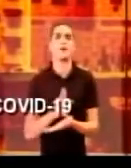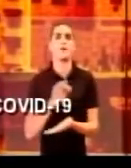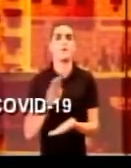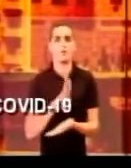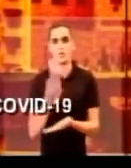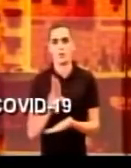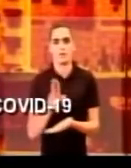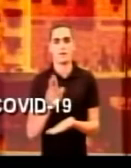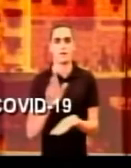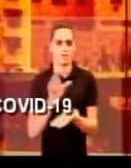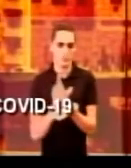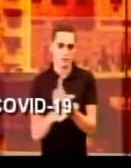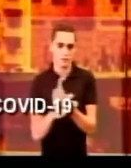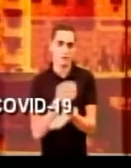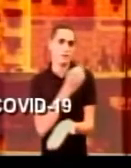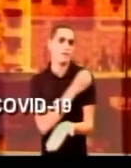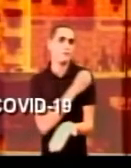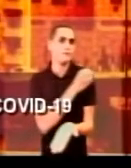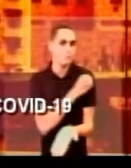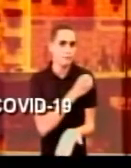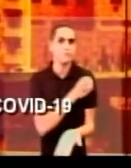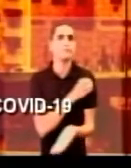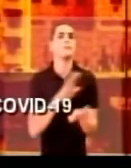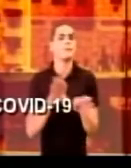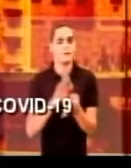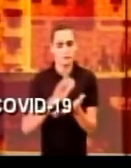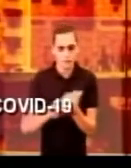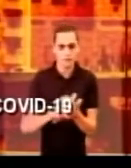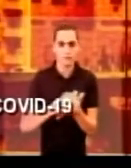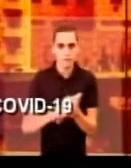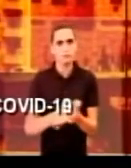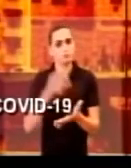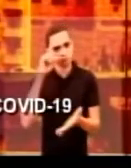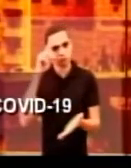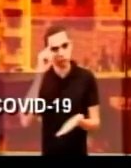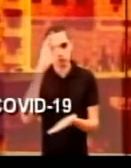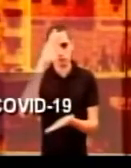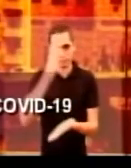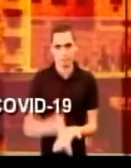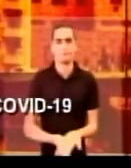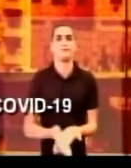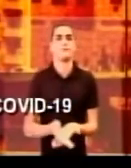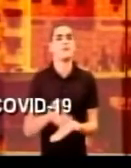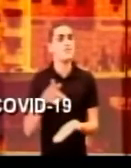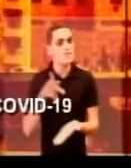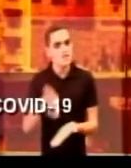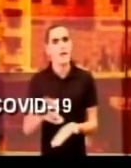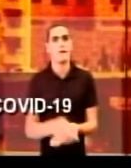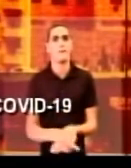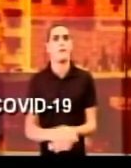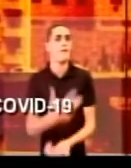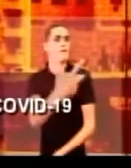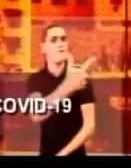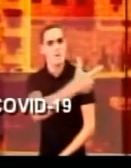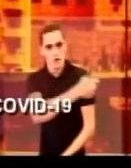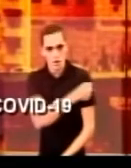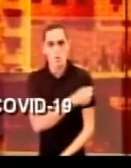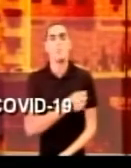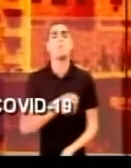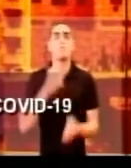as mãos com frequência e assim por diante, mesmo depois de vacinado, deverão ser